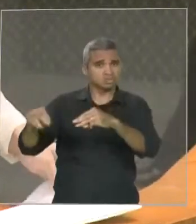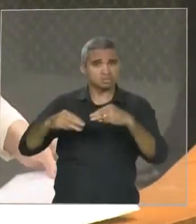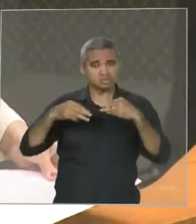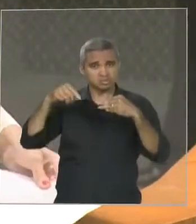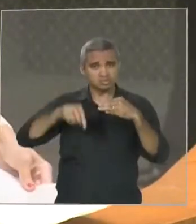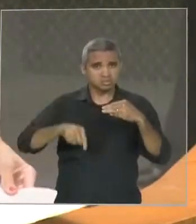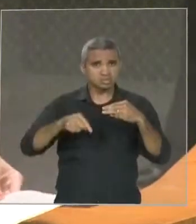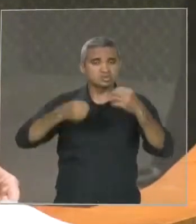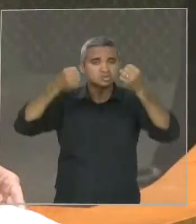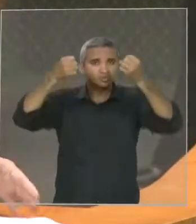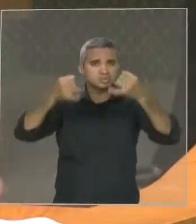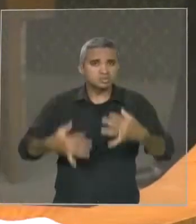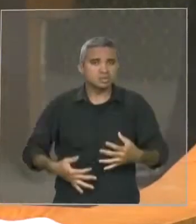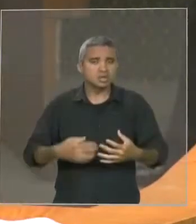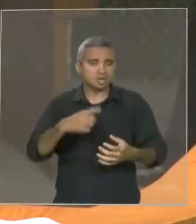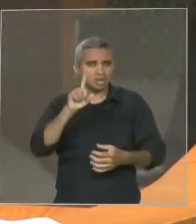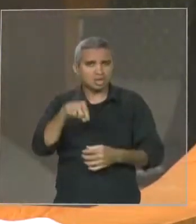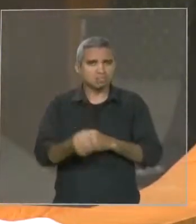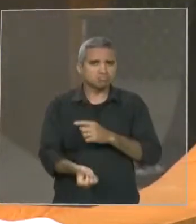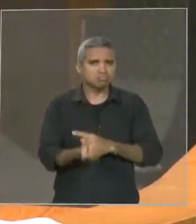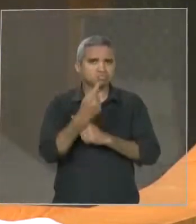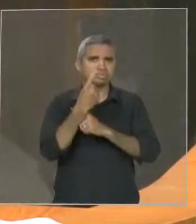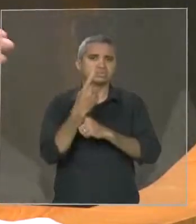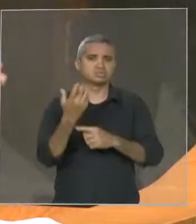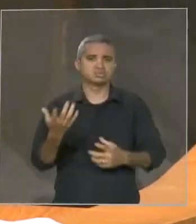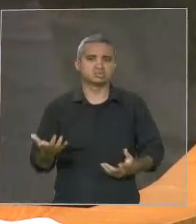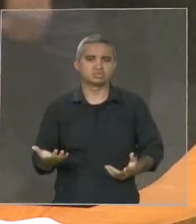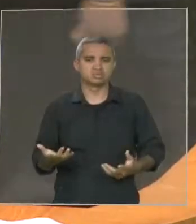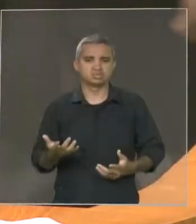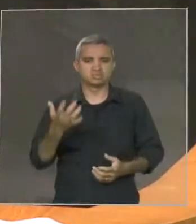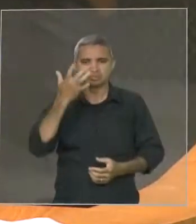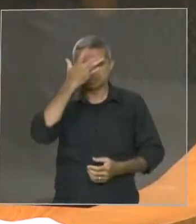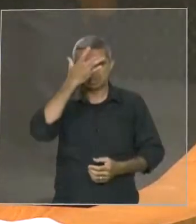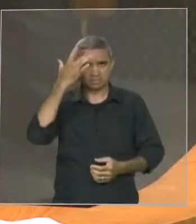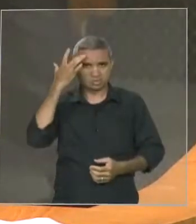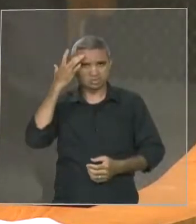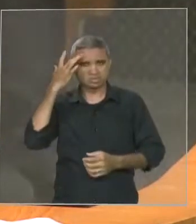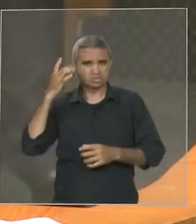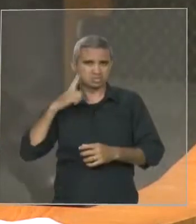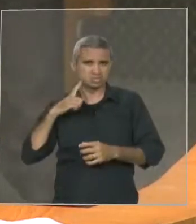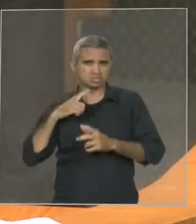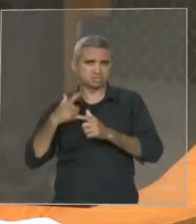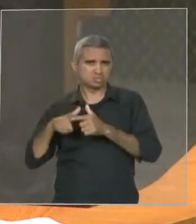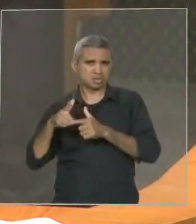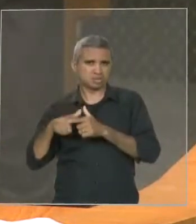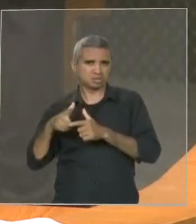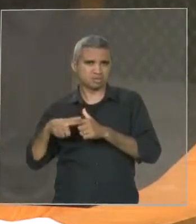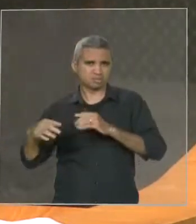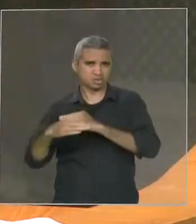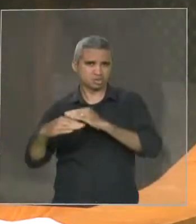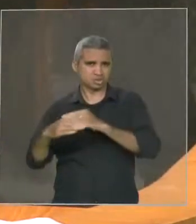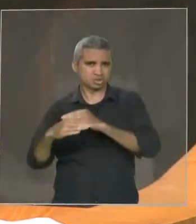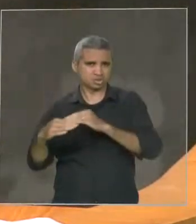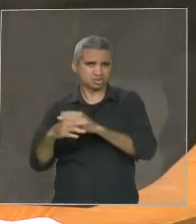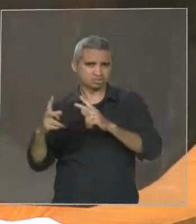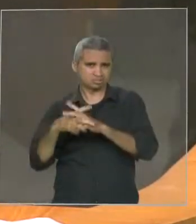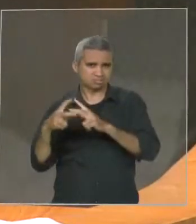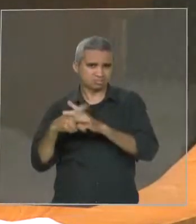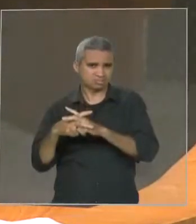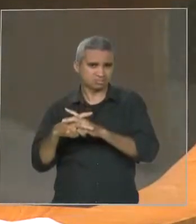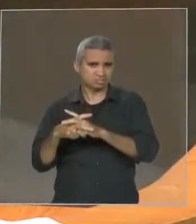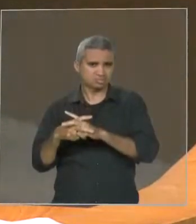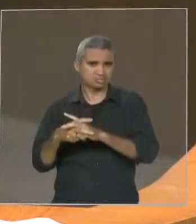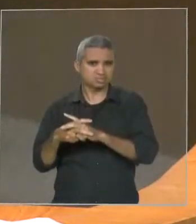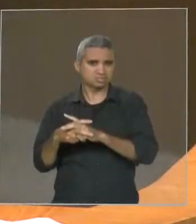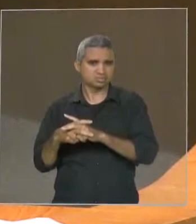um verdadeiro absurdo. Ou seja, uma pessoa que se envolveu numa briga de trânsito, ela vai, e só se soube por isso.